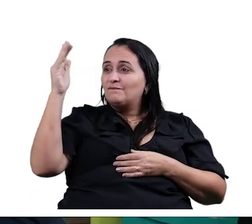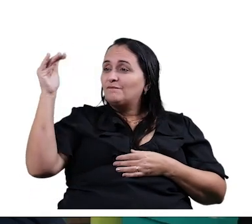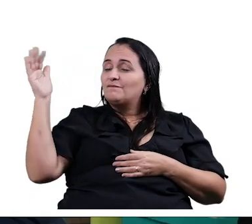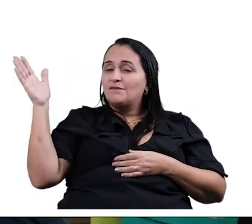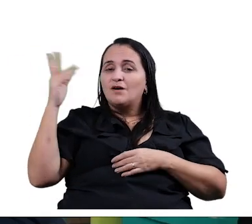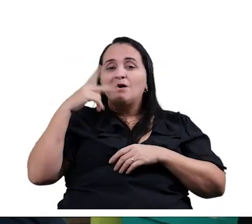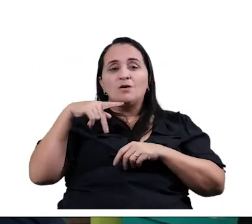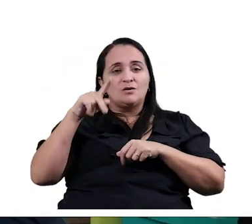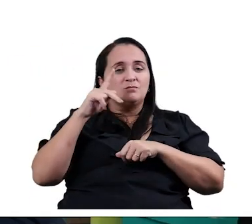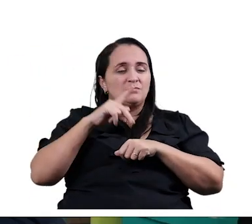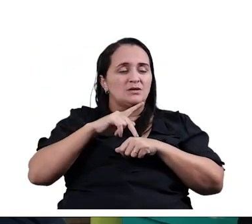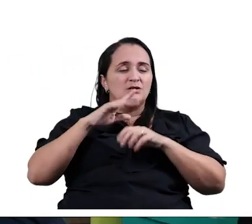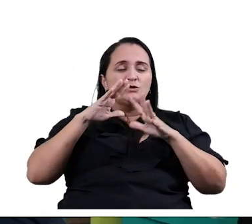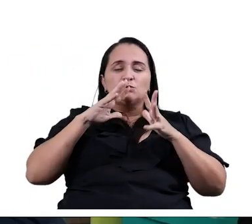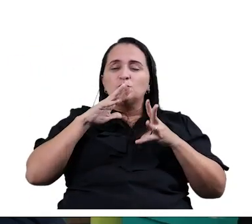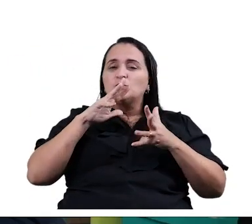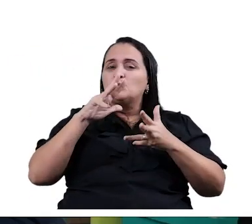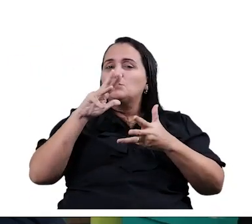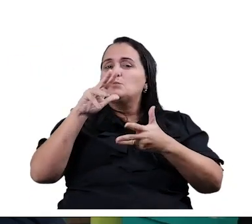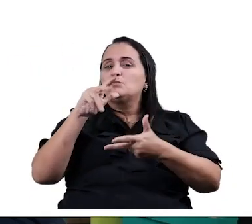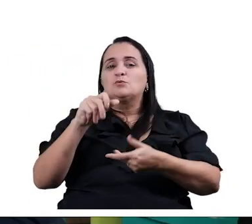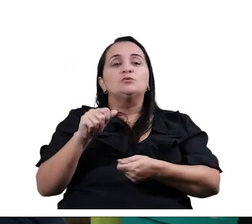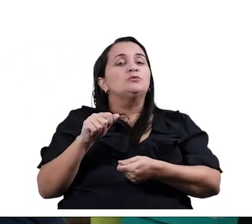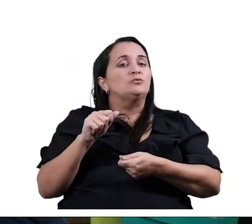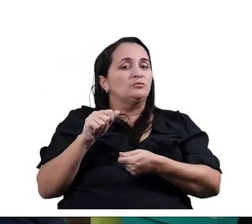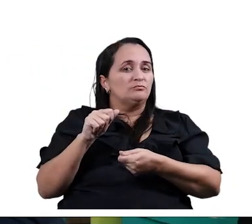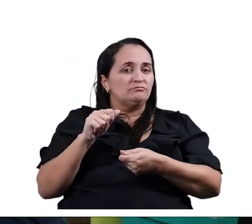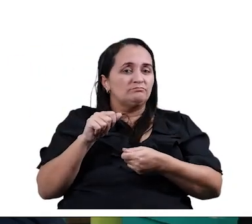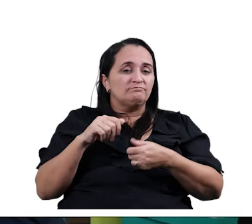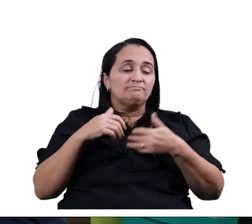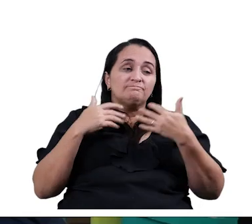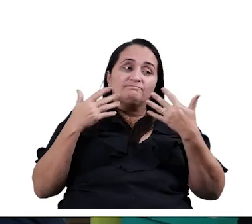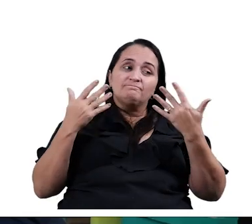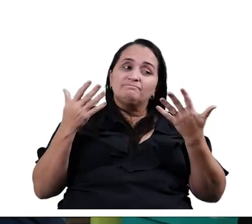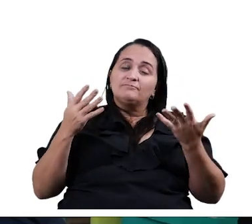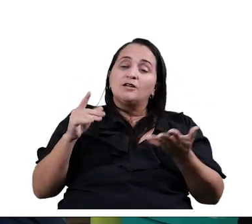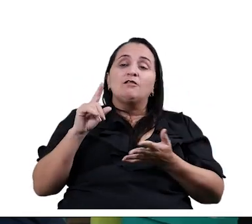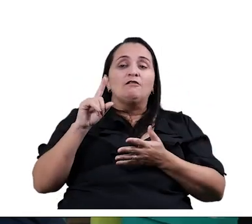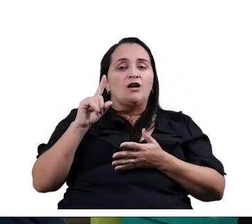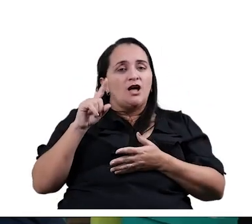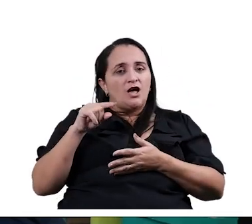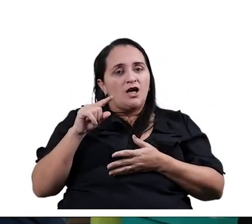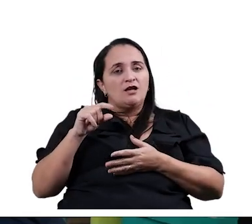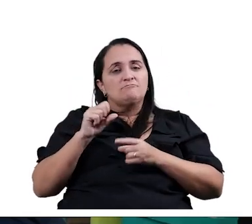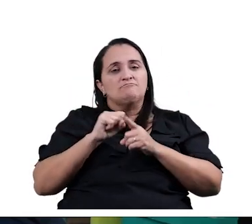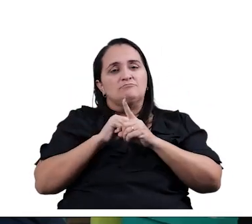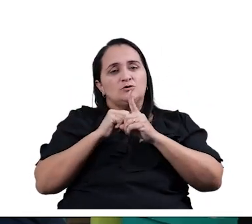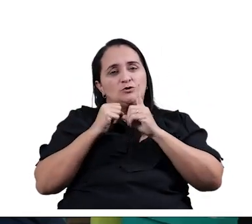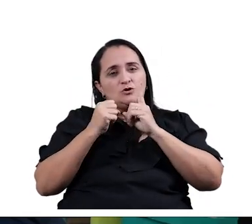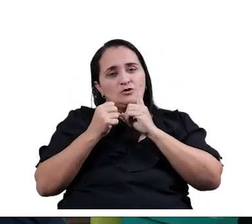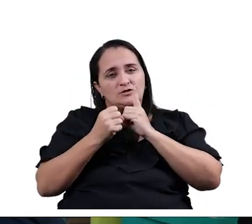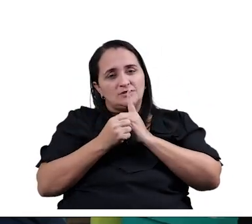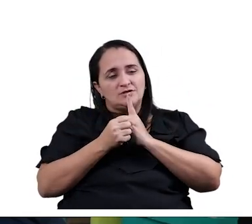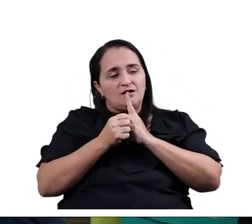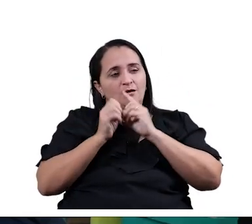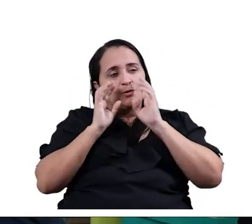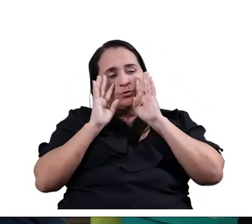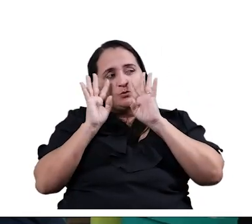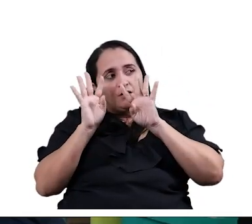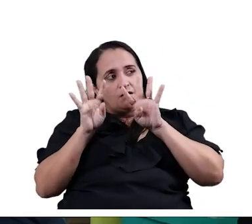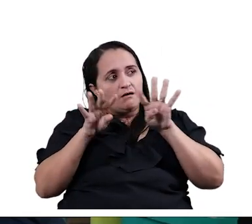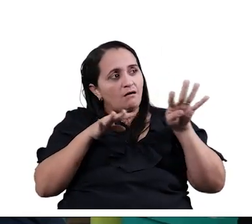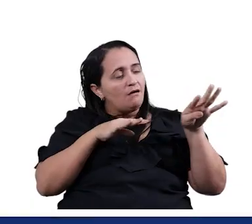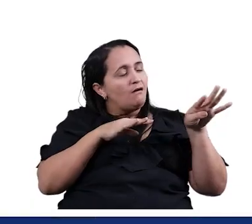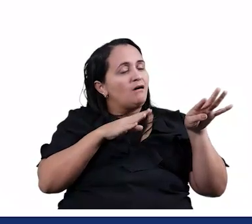dele na história do basquete do mundo. Então, isso é um feito social que todo mundo reconhece.